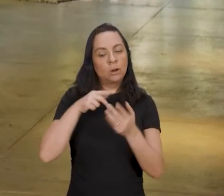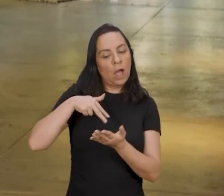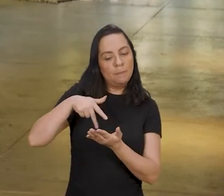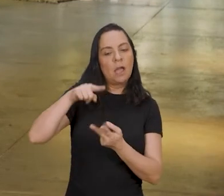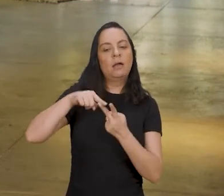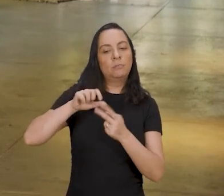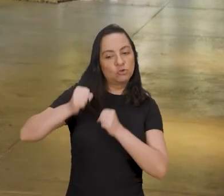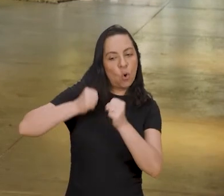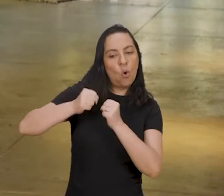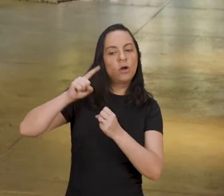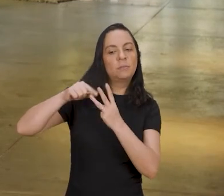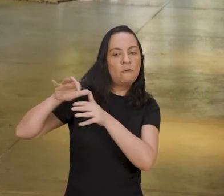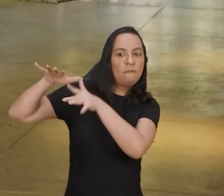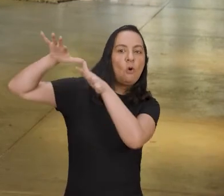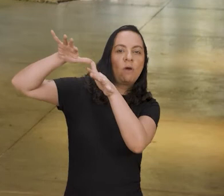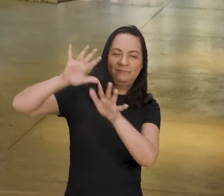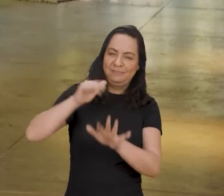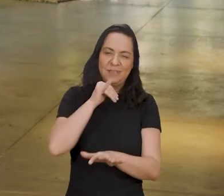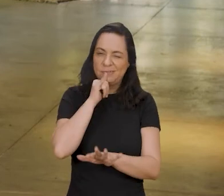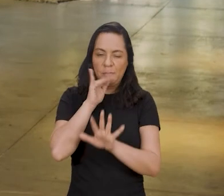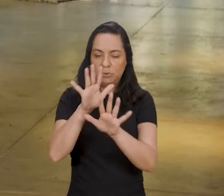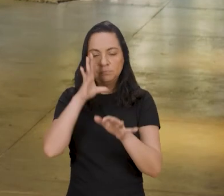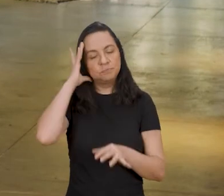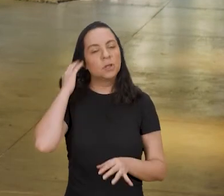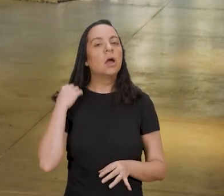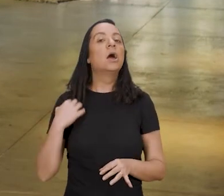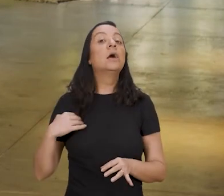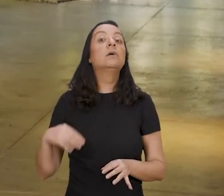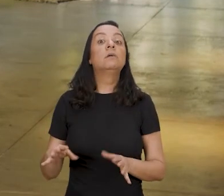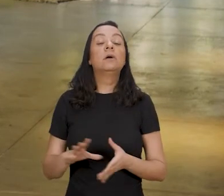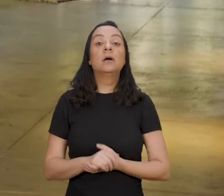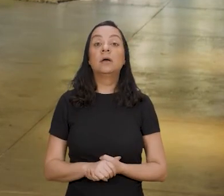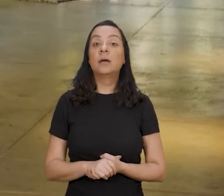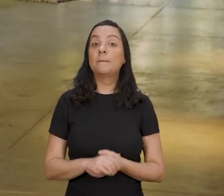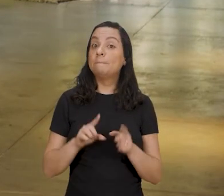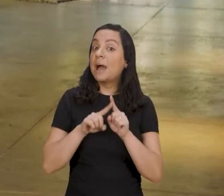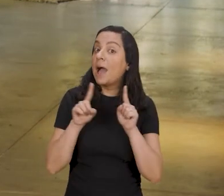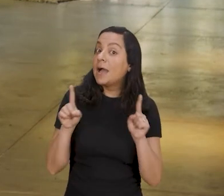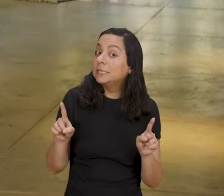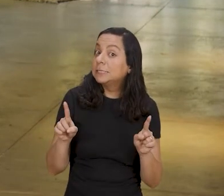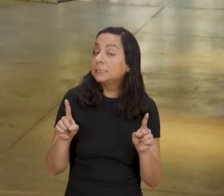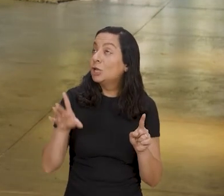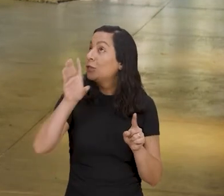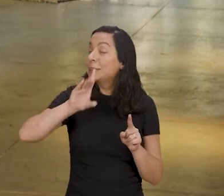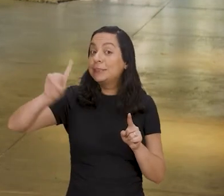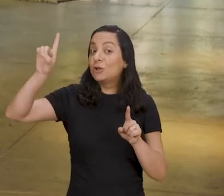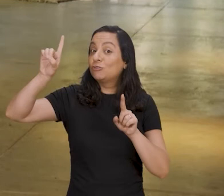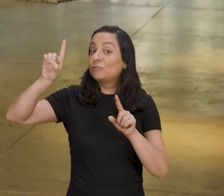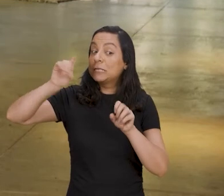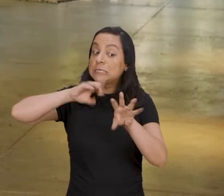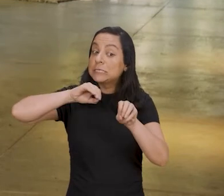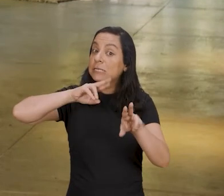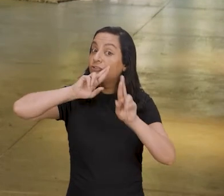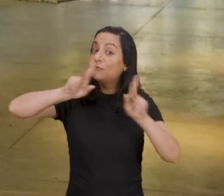depois corram, depois voem. Pensando naturalmente, sim. Mas no sobrenatural não, porque